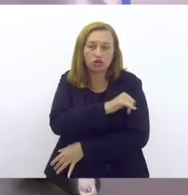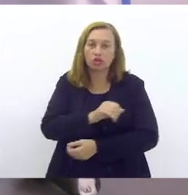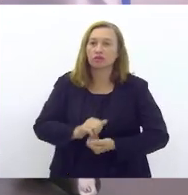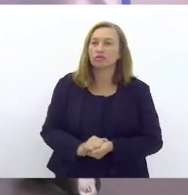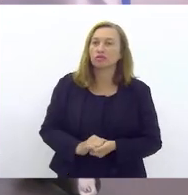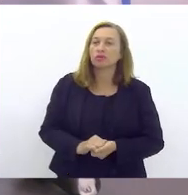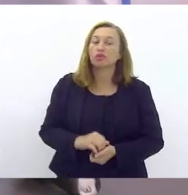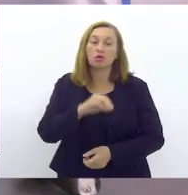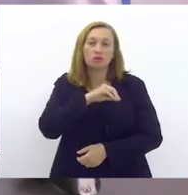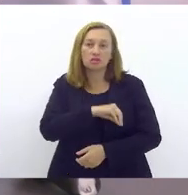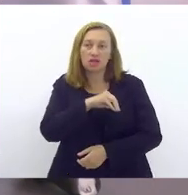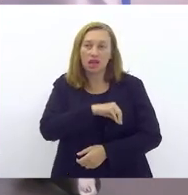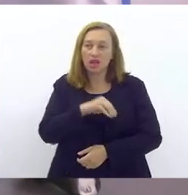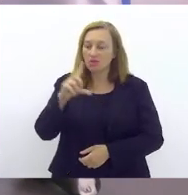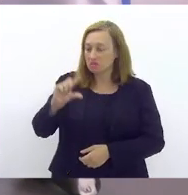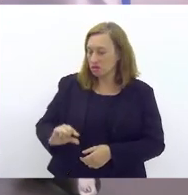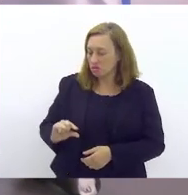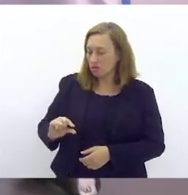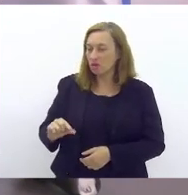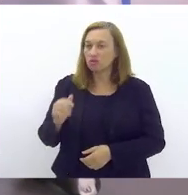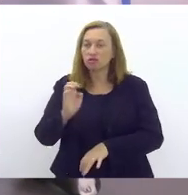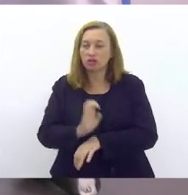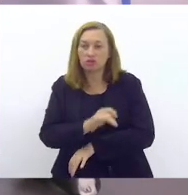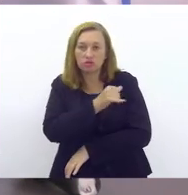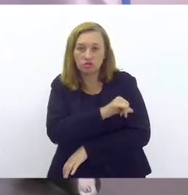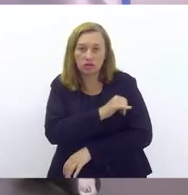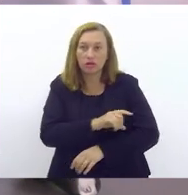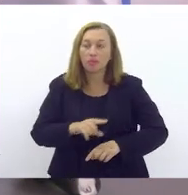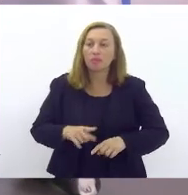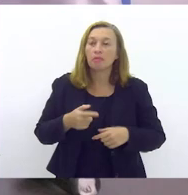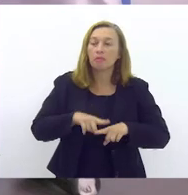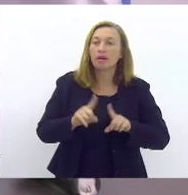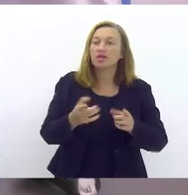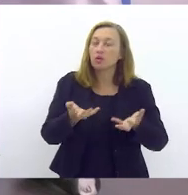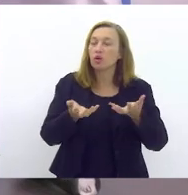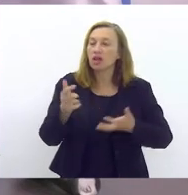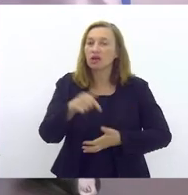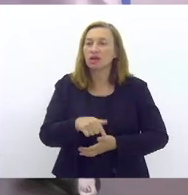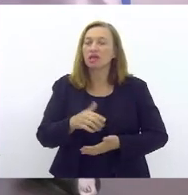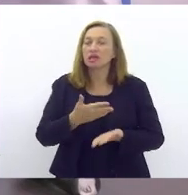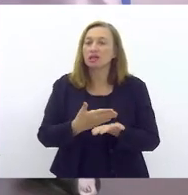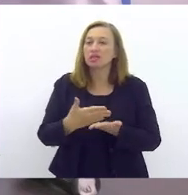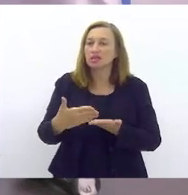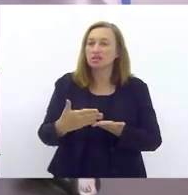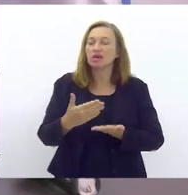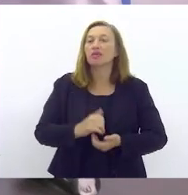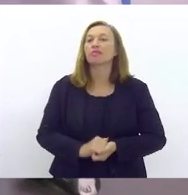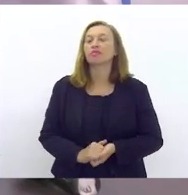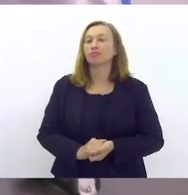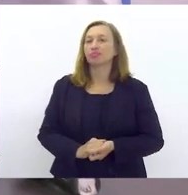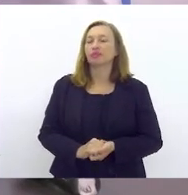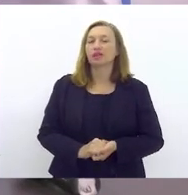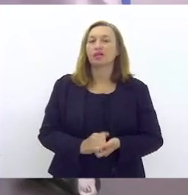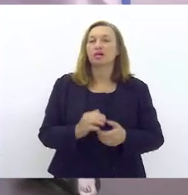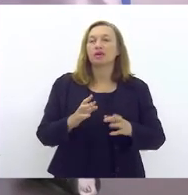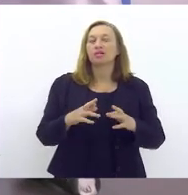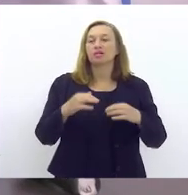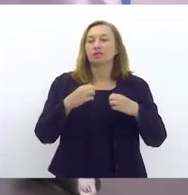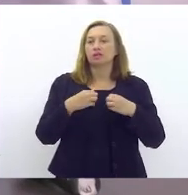O piso salarial menor é do Estado do Rio de Janeiro. Mas eu quero aqui iniciar essa nossa